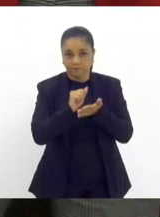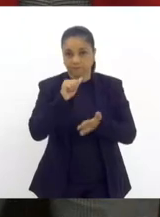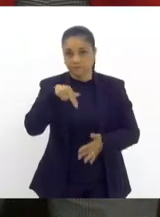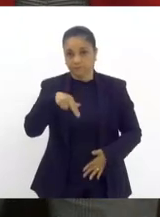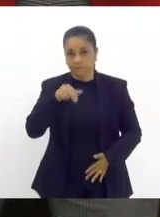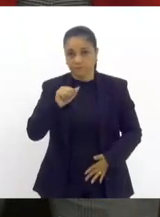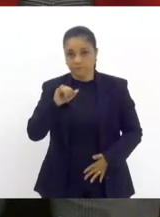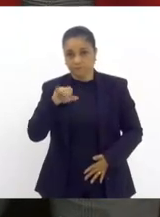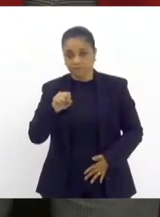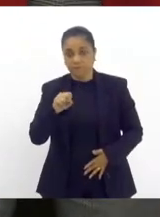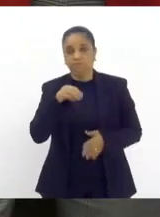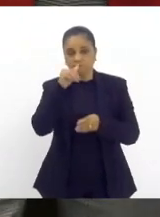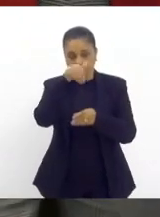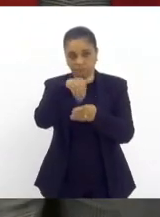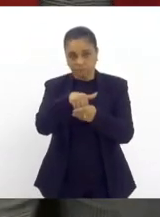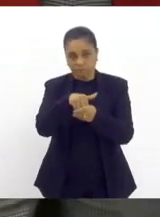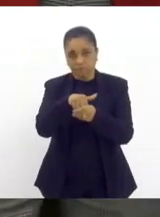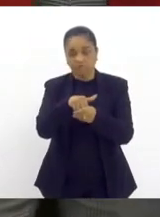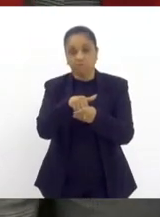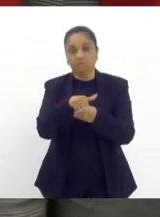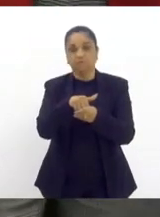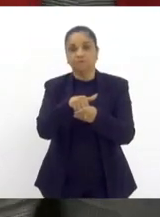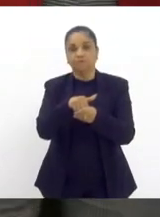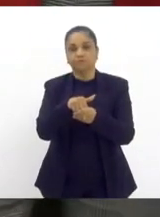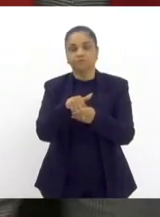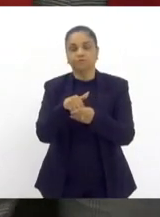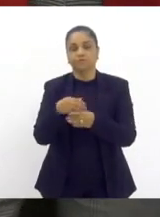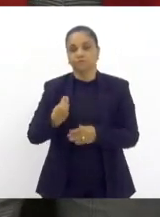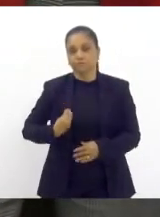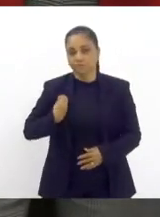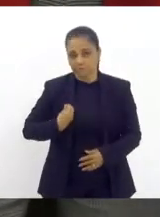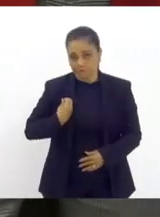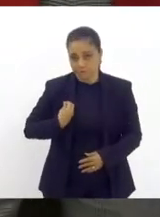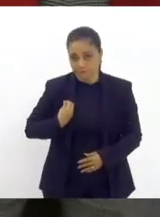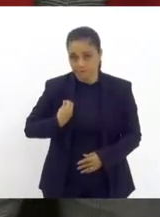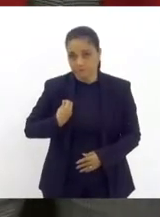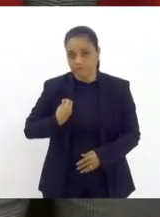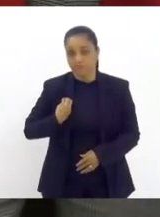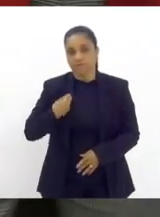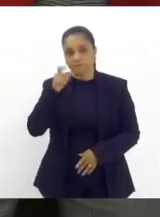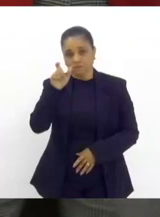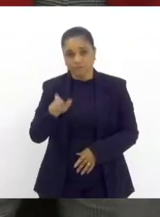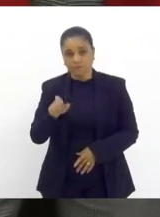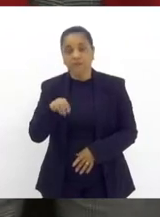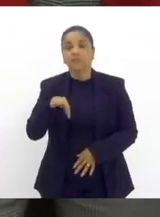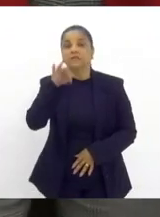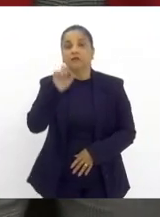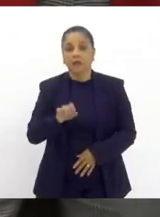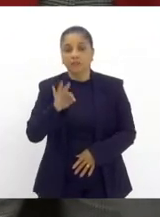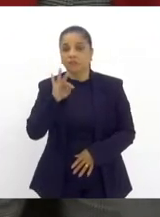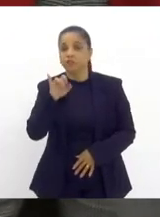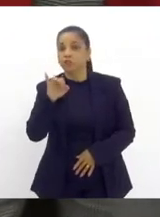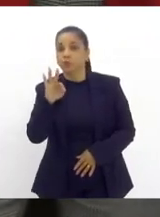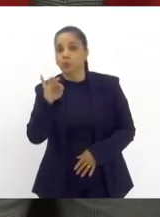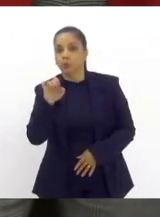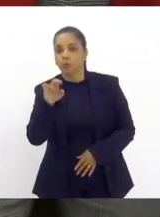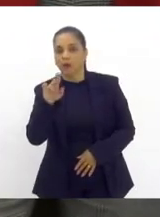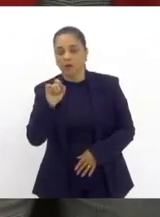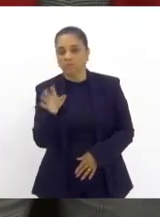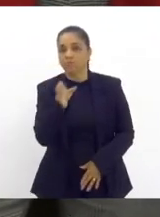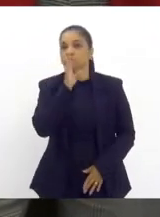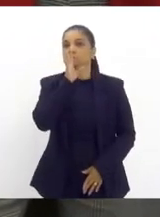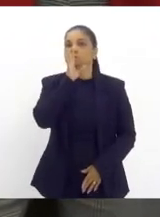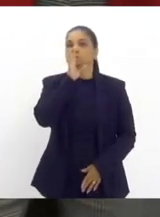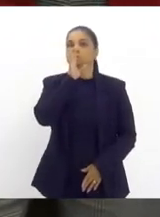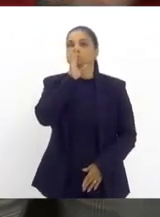favorável de quem está presente então a omissão na votação da ccj dos titulares é um silêncio solene que